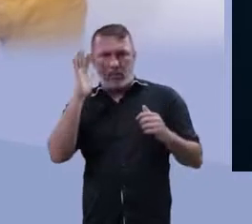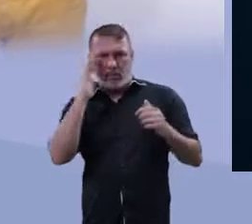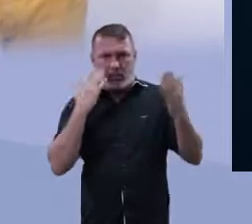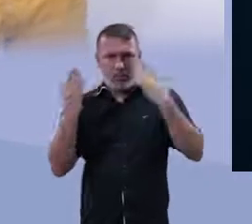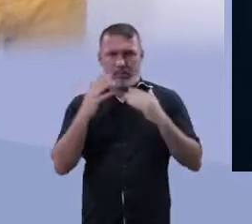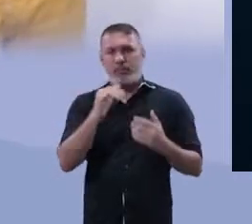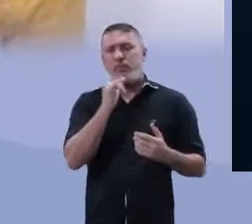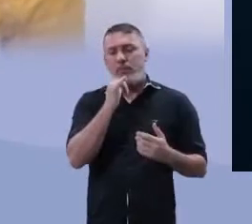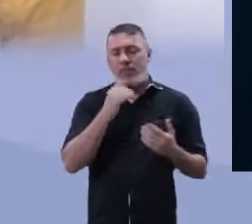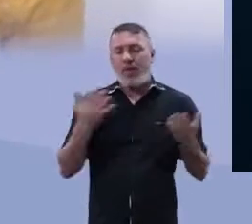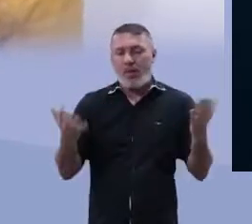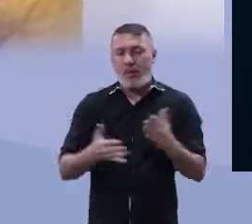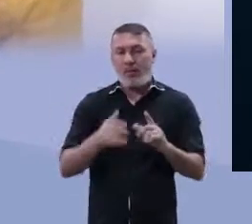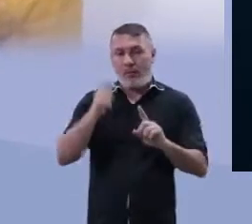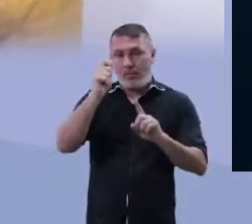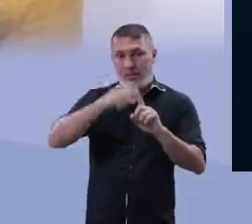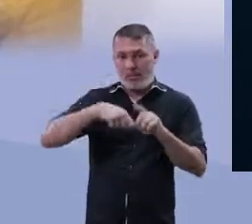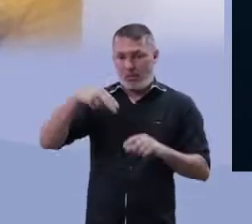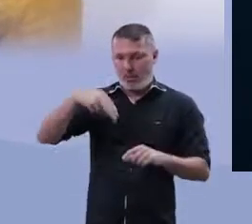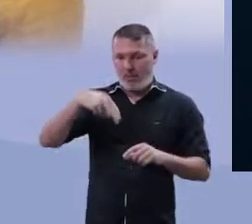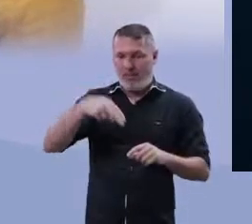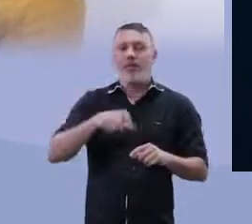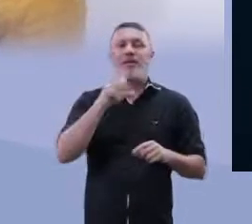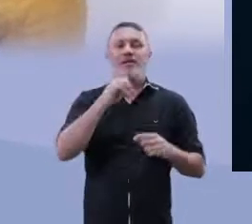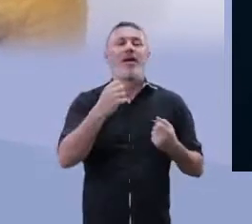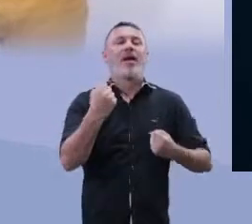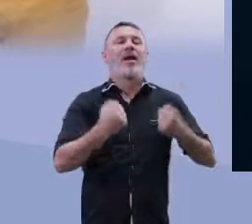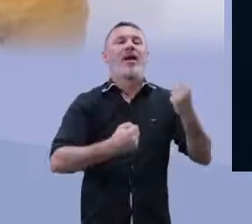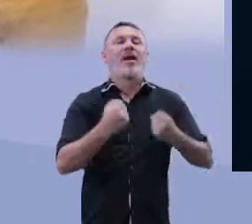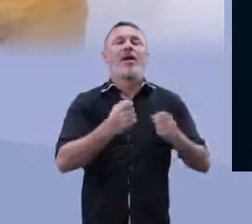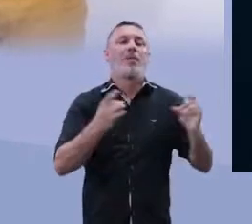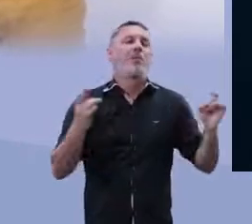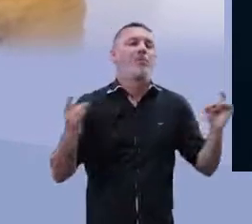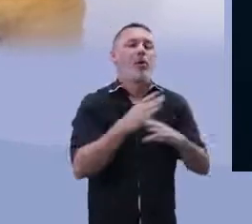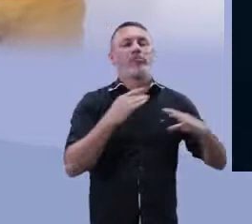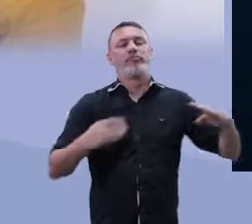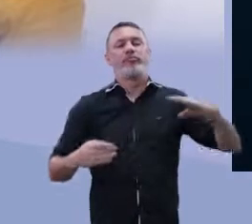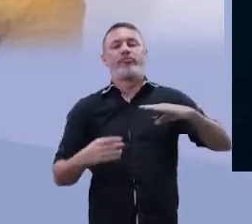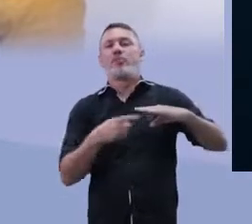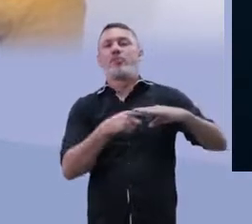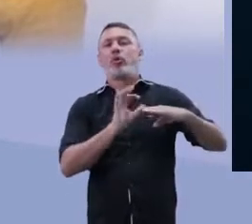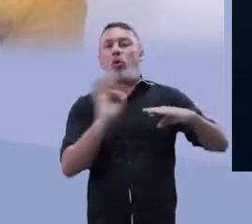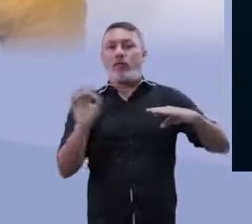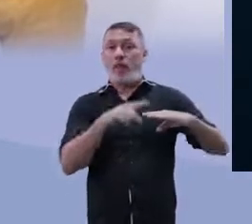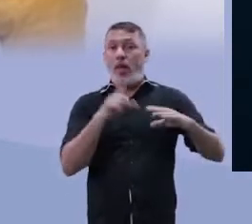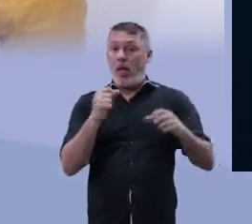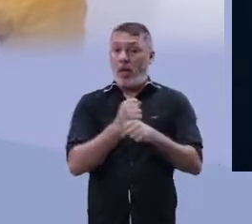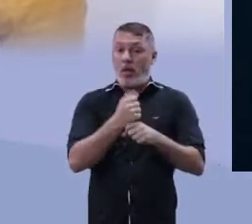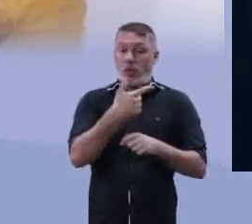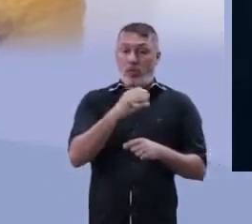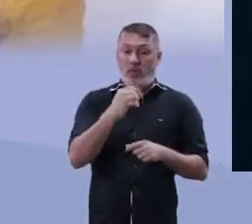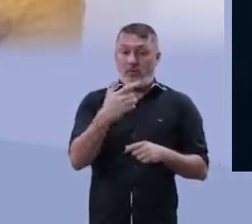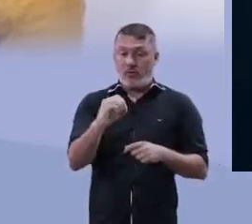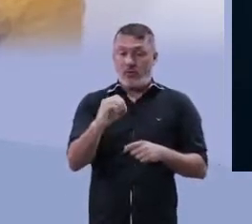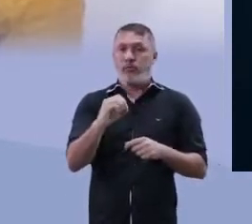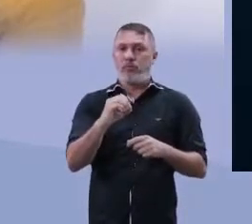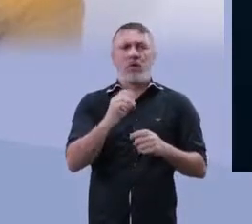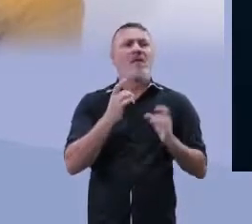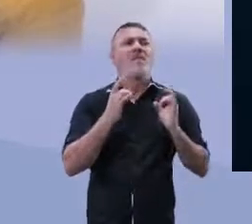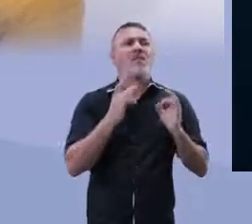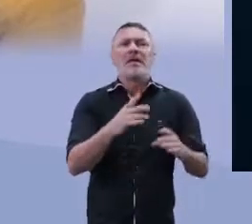agora, final do ano, mês de novembro, e ele não é comercializado, o que acontece? Esse veículo é ano 2020, mas se virar